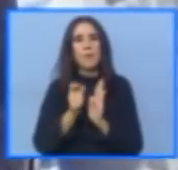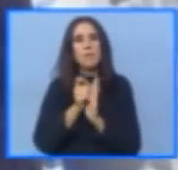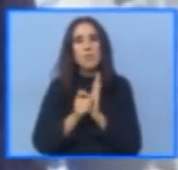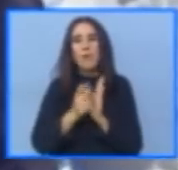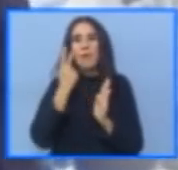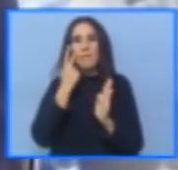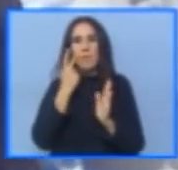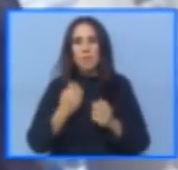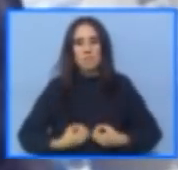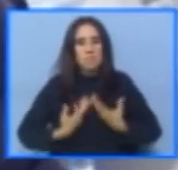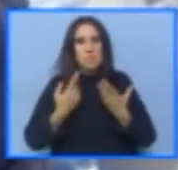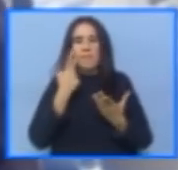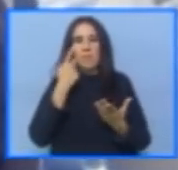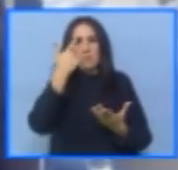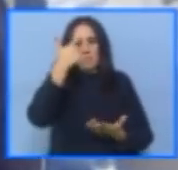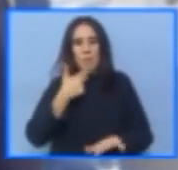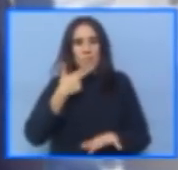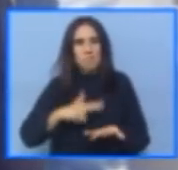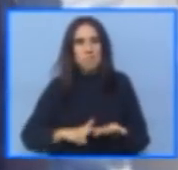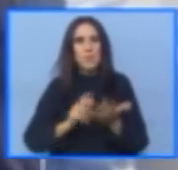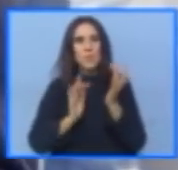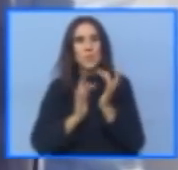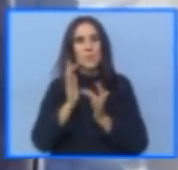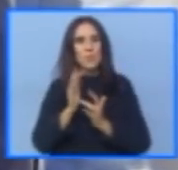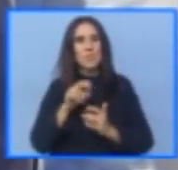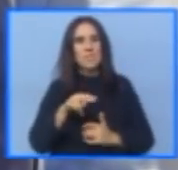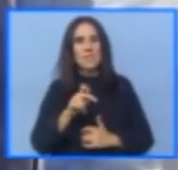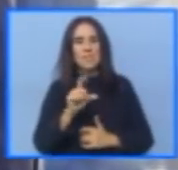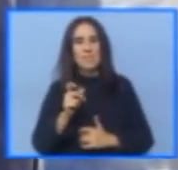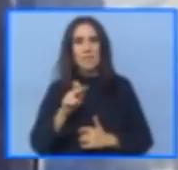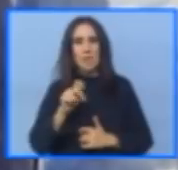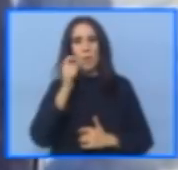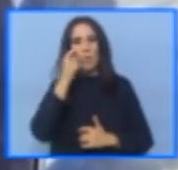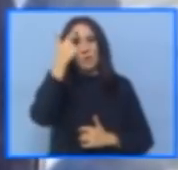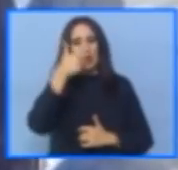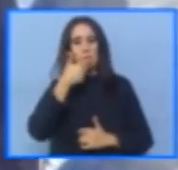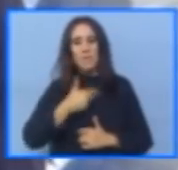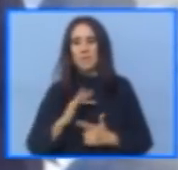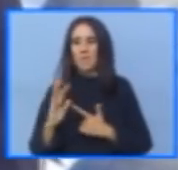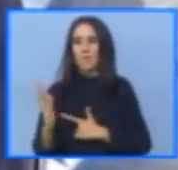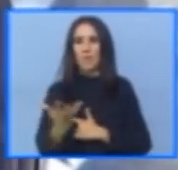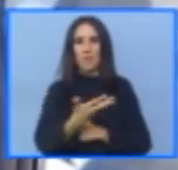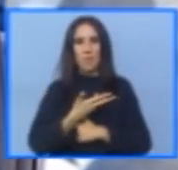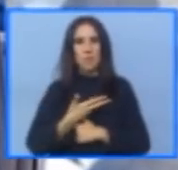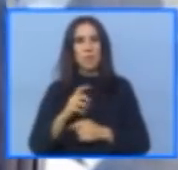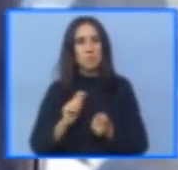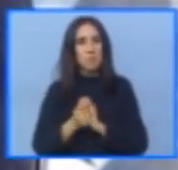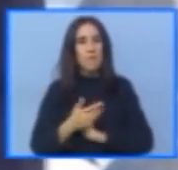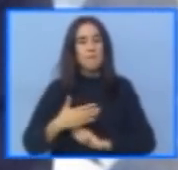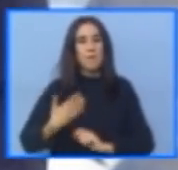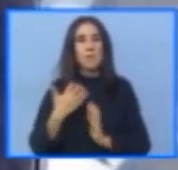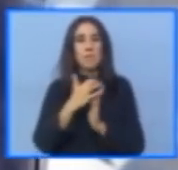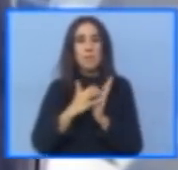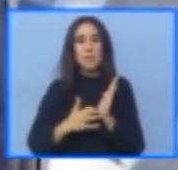que é vida, que brota da vida de um homem concreto, Jesus de Nazaré, da experiência que ele gerou à sua volta e que se transforma em texto